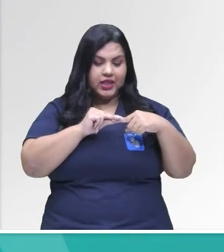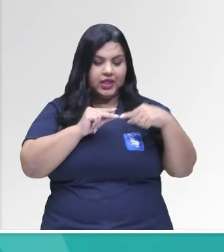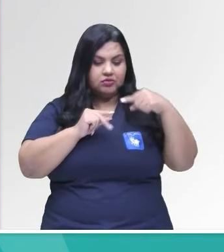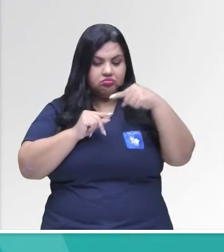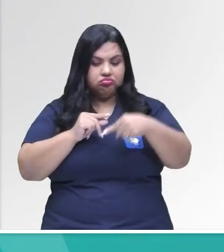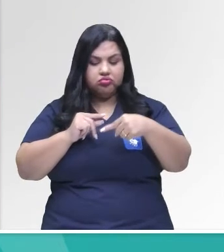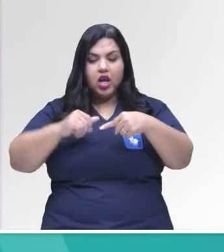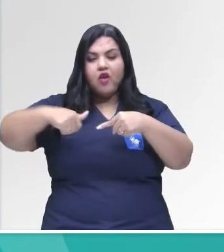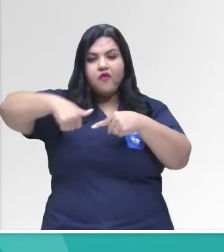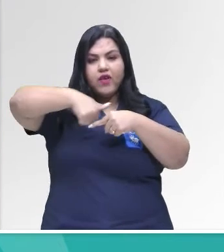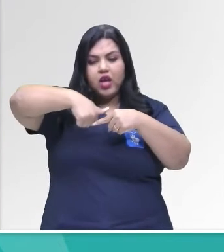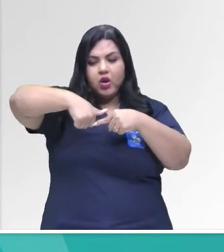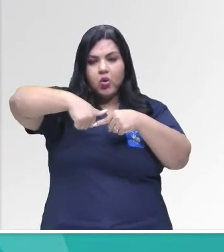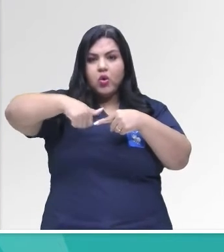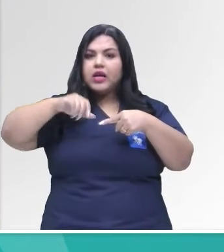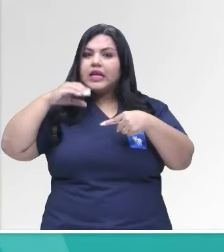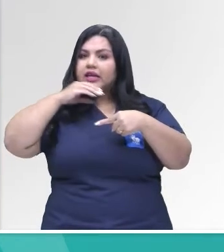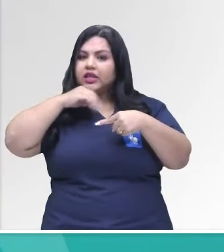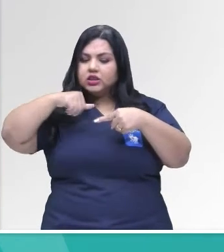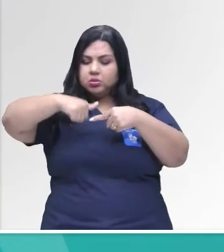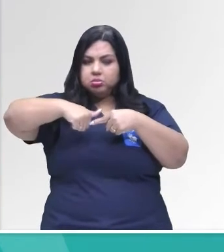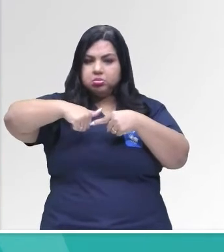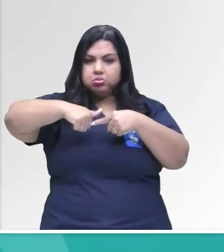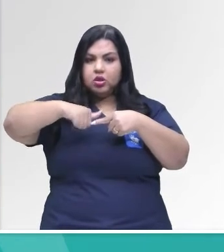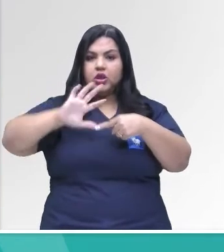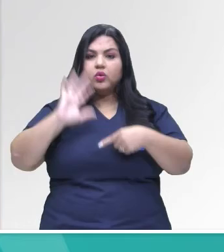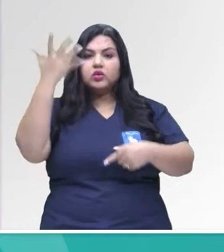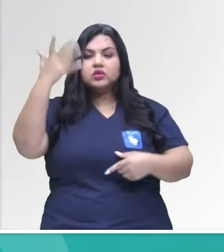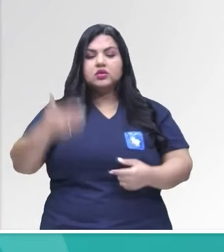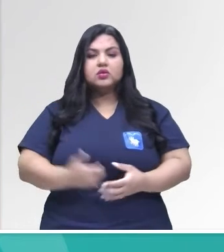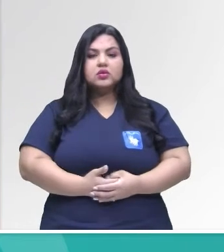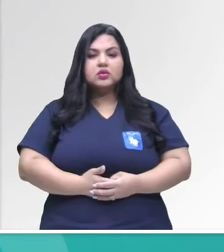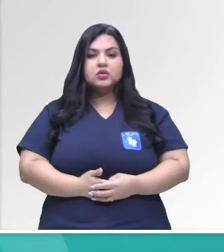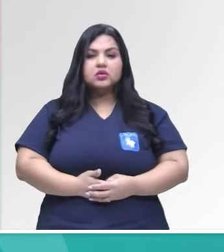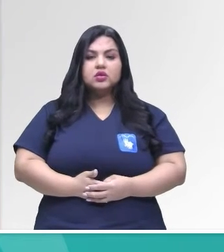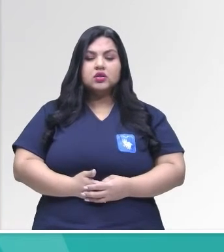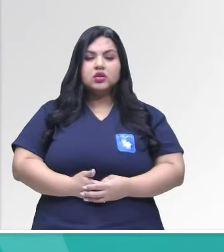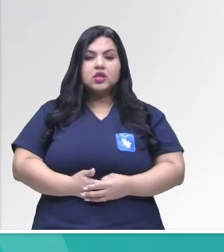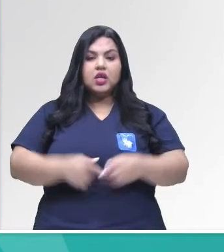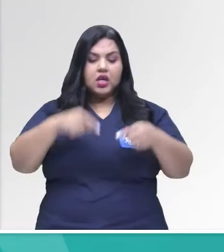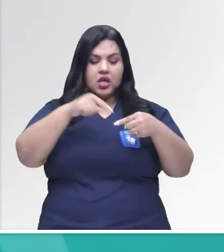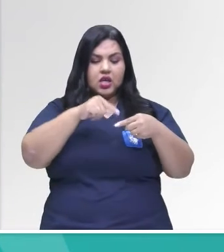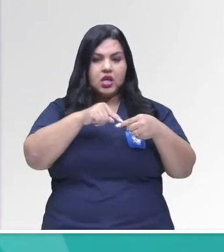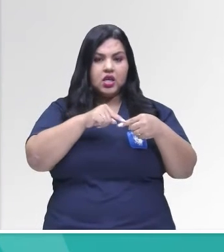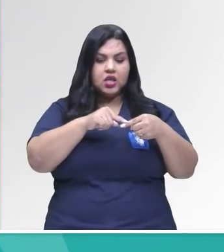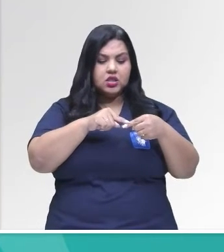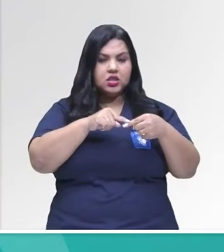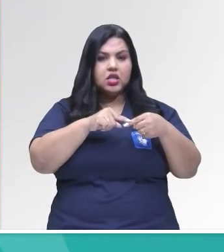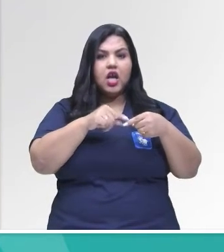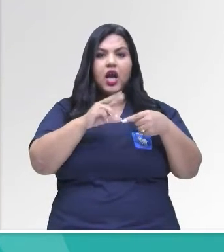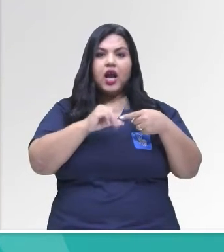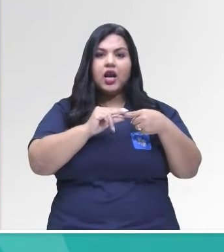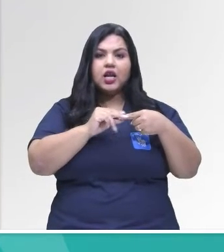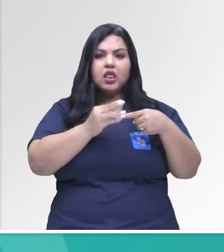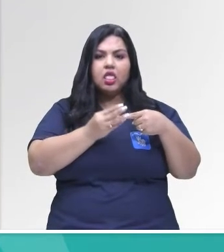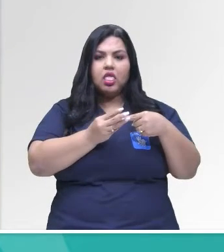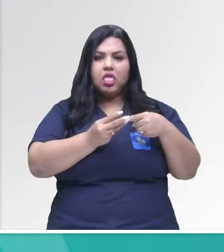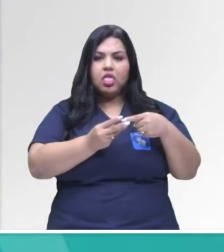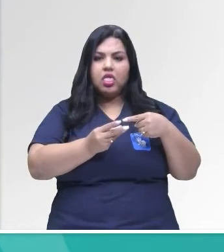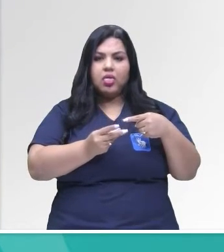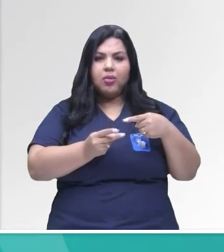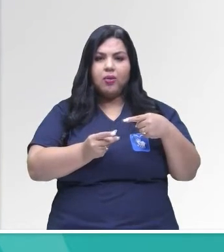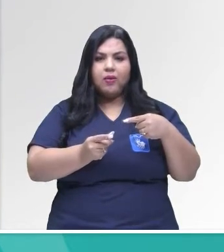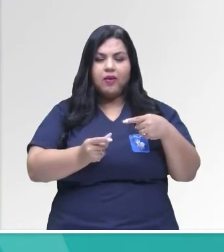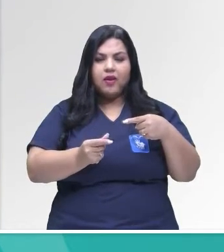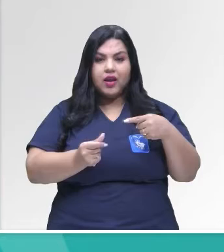estava aquecendo, o que aconteceu? A tinta começou a derreter, certo? Então,